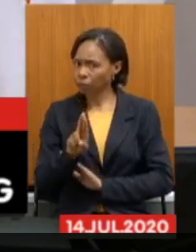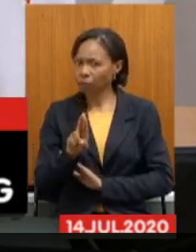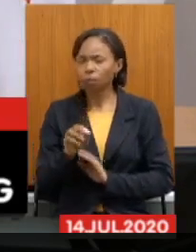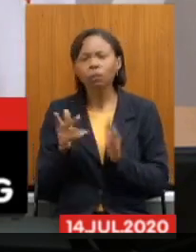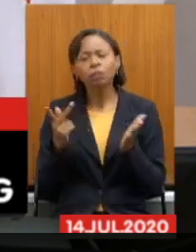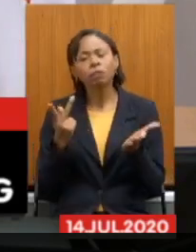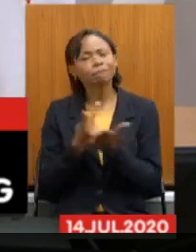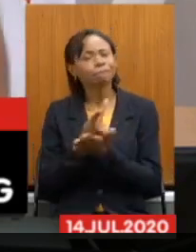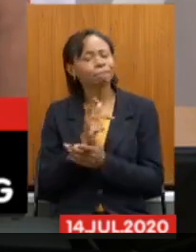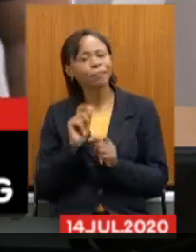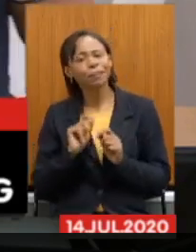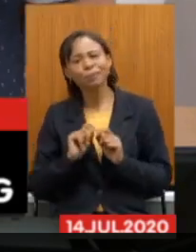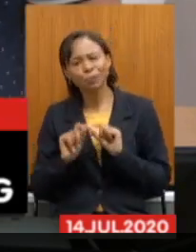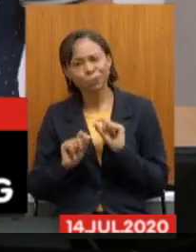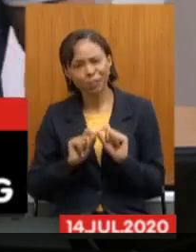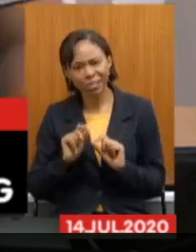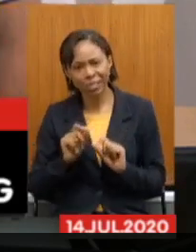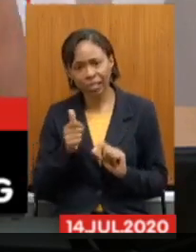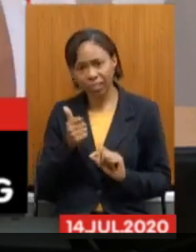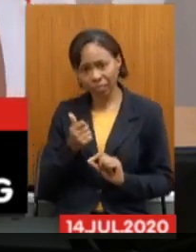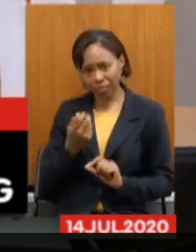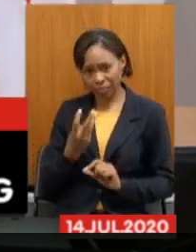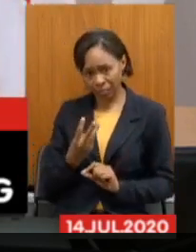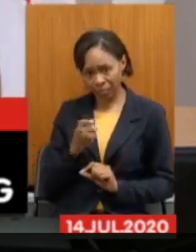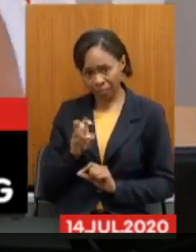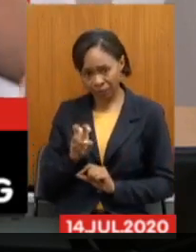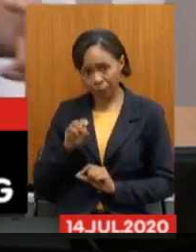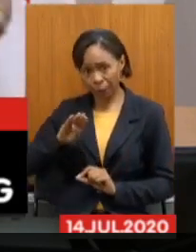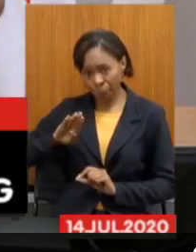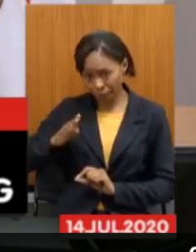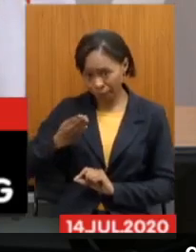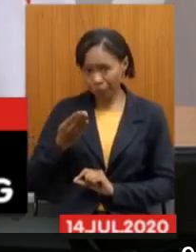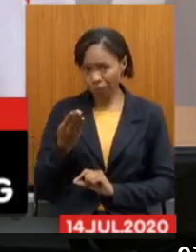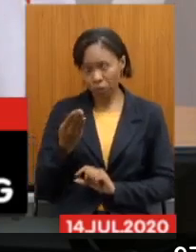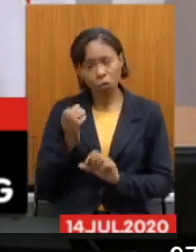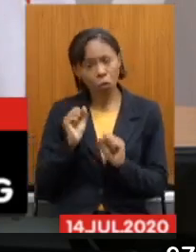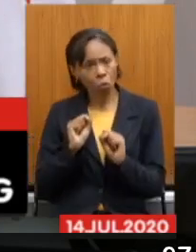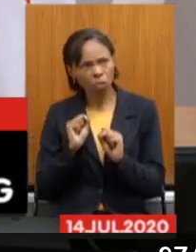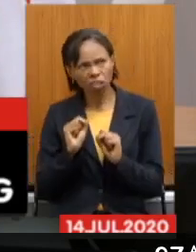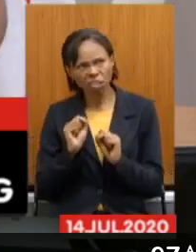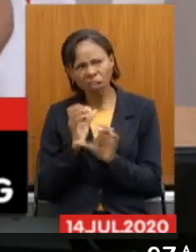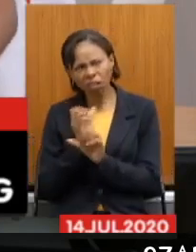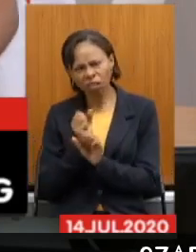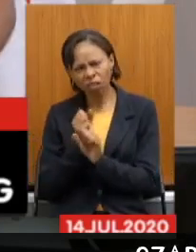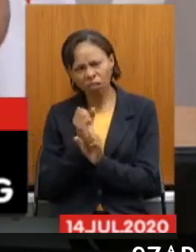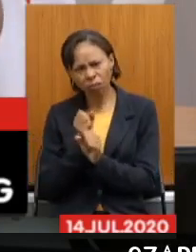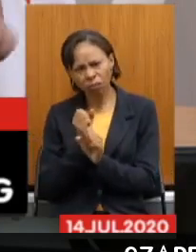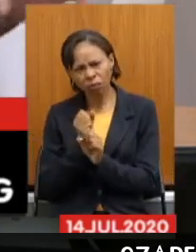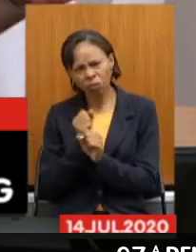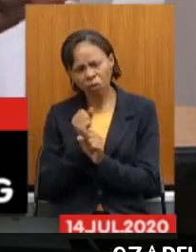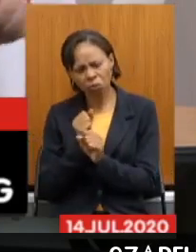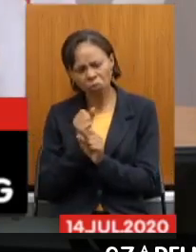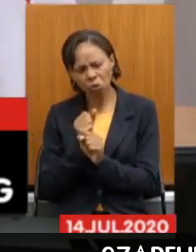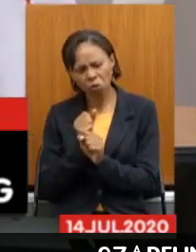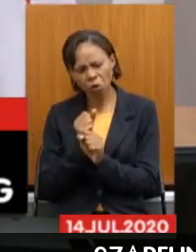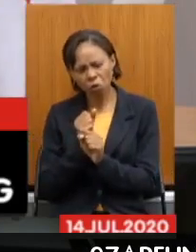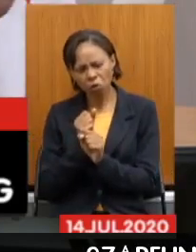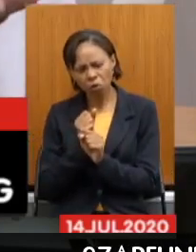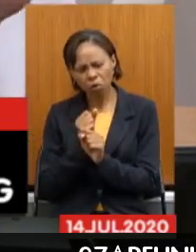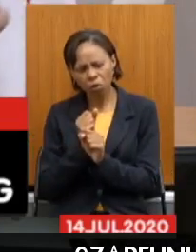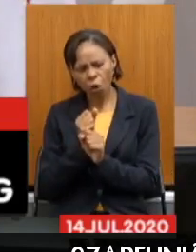gente? Esses 135 bilhões, que poderiam fazer um encontro de contas, eles se transformaram, me corrija se estiver errado,